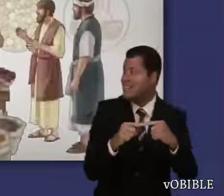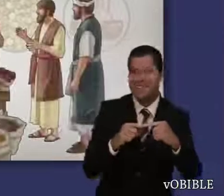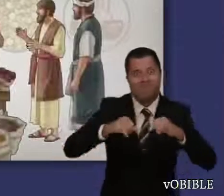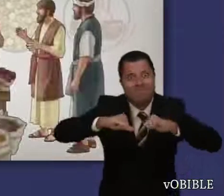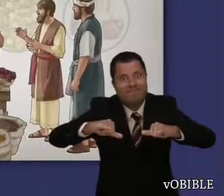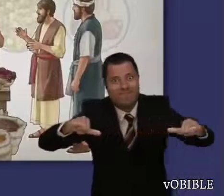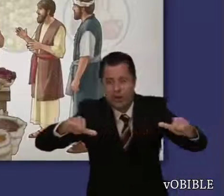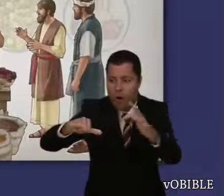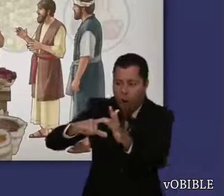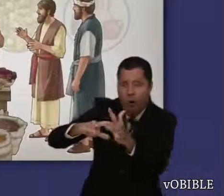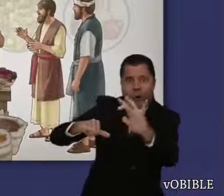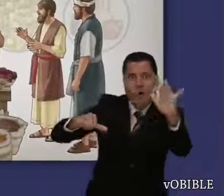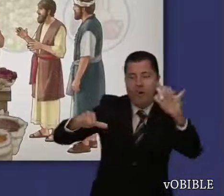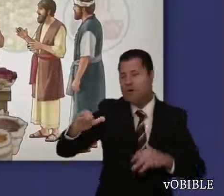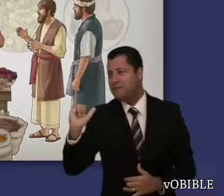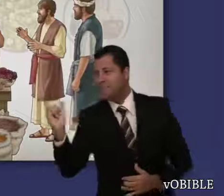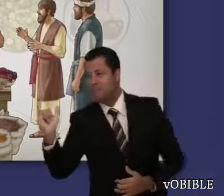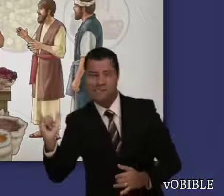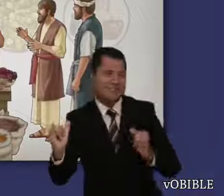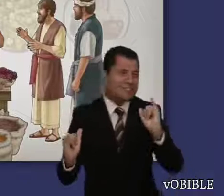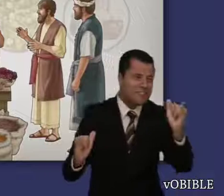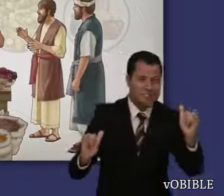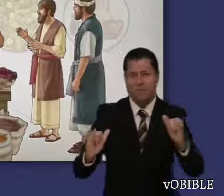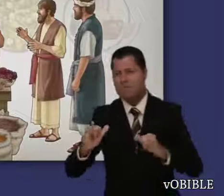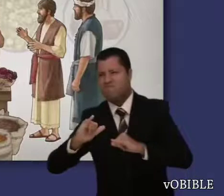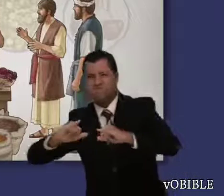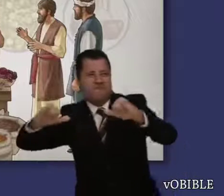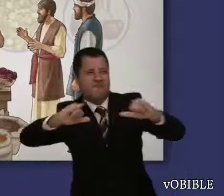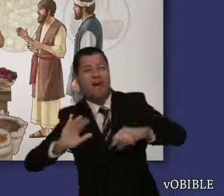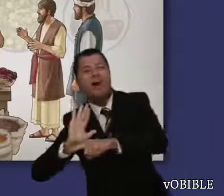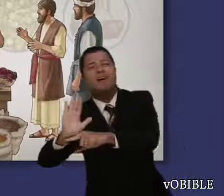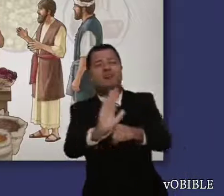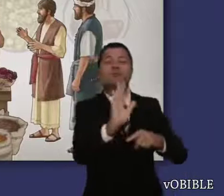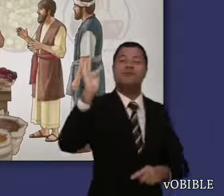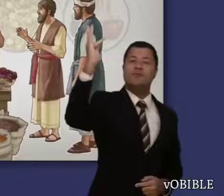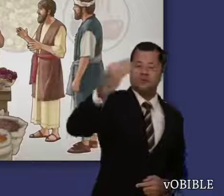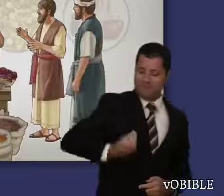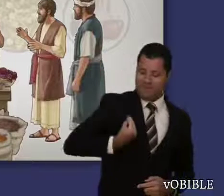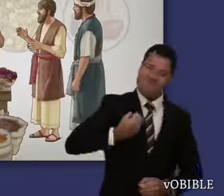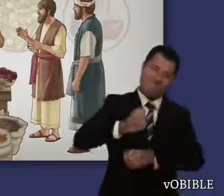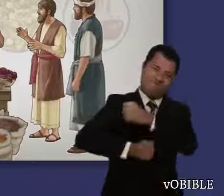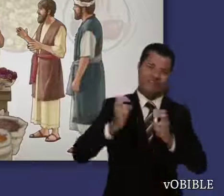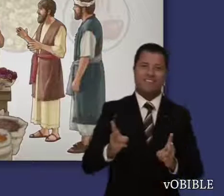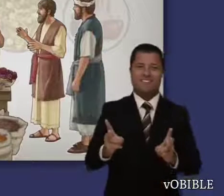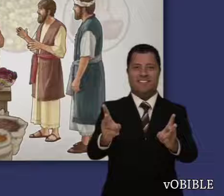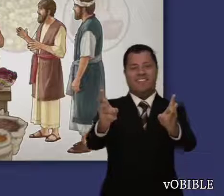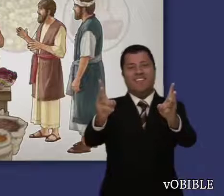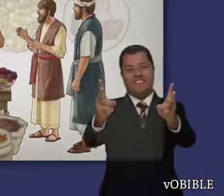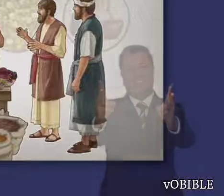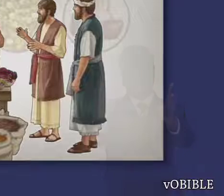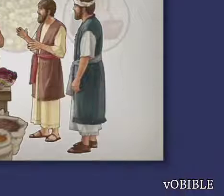Apesar de sermos como simples vasos de barro, a mensagem que pregamos pode dar vida eterna tanto para nós quanto para as pessoas